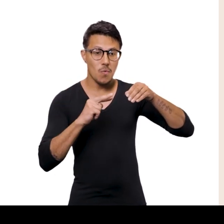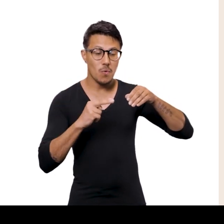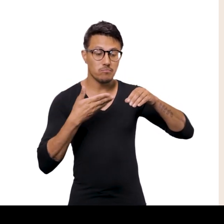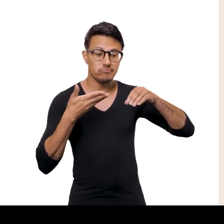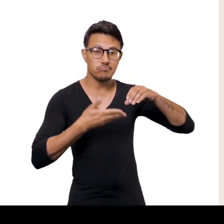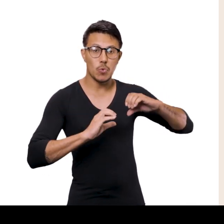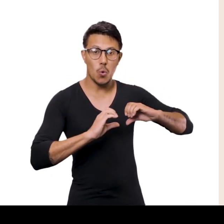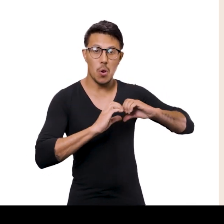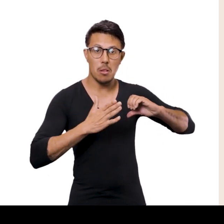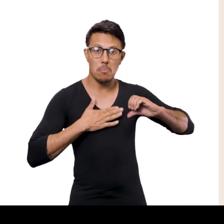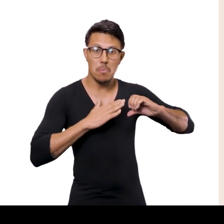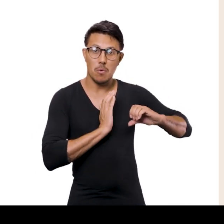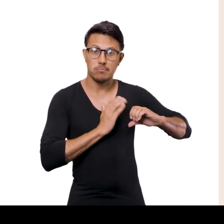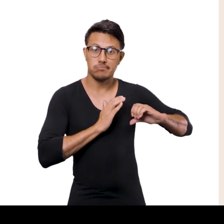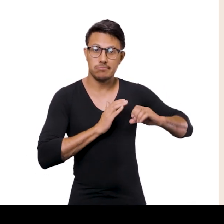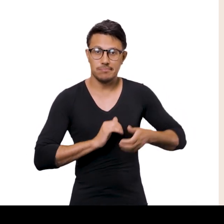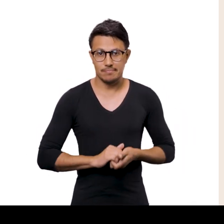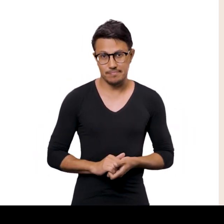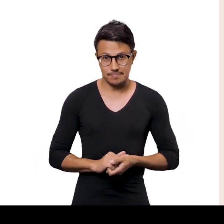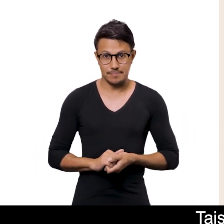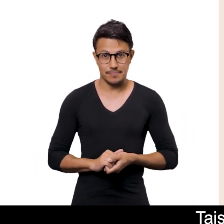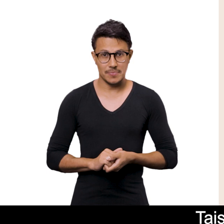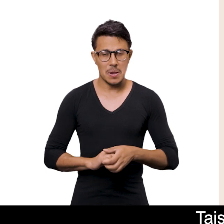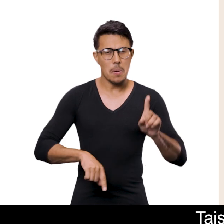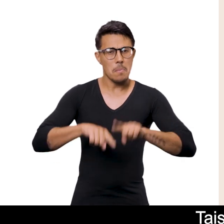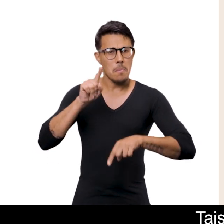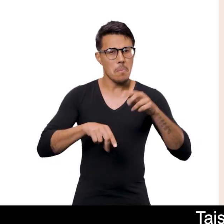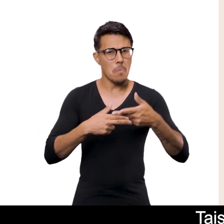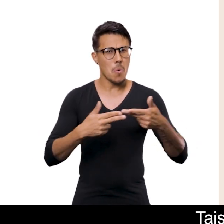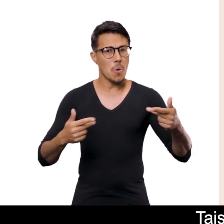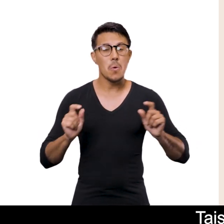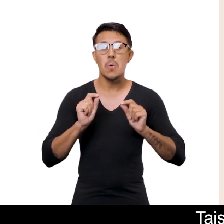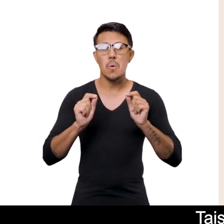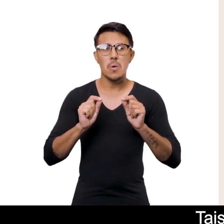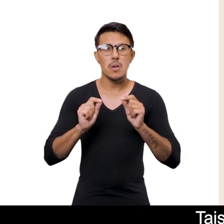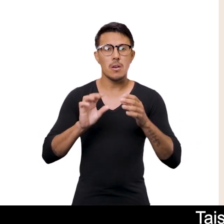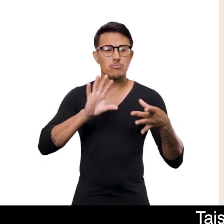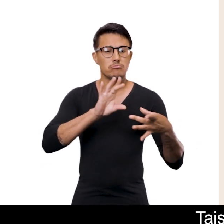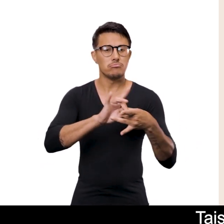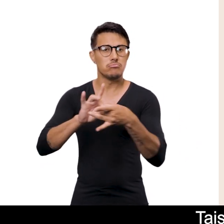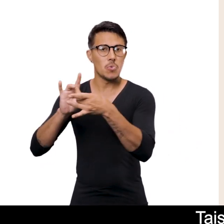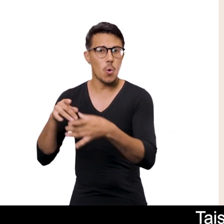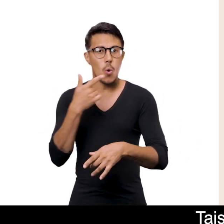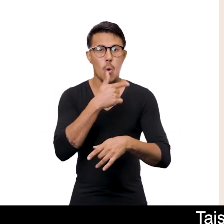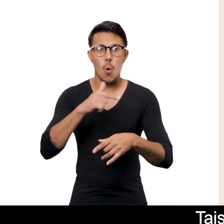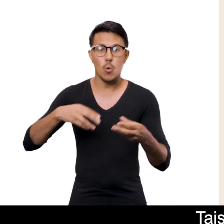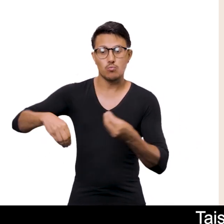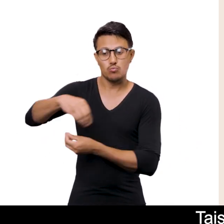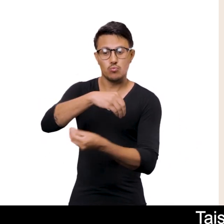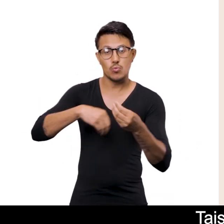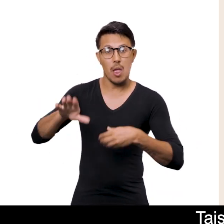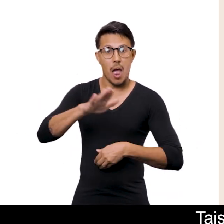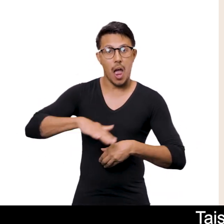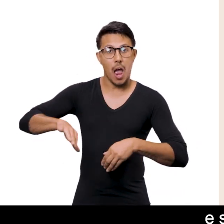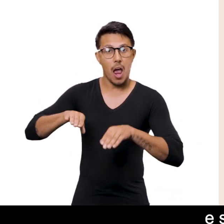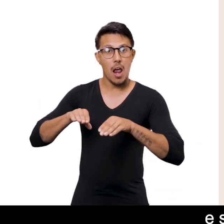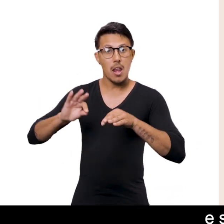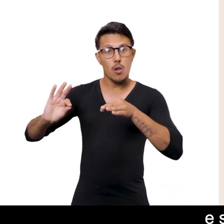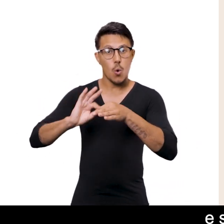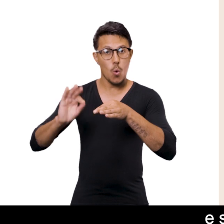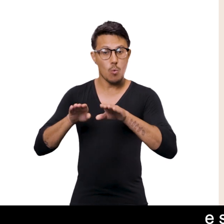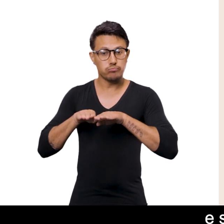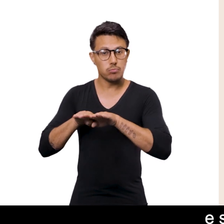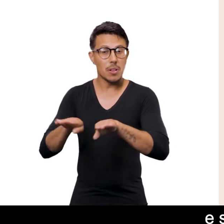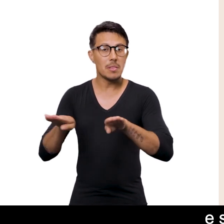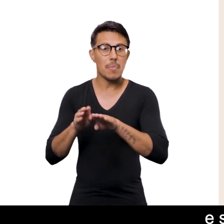cœur, eis meu coração. Tais materiais se associam a outros do universo da costura e